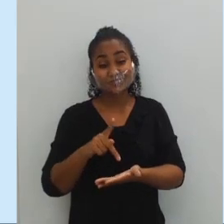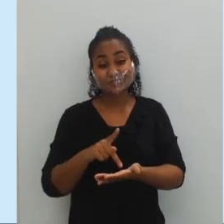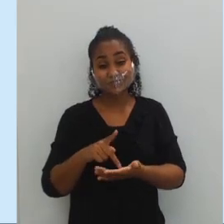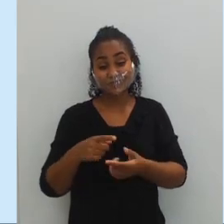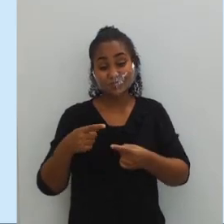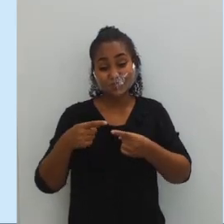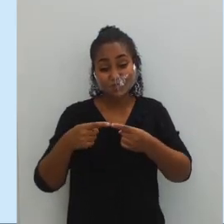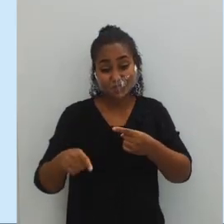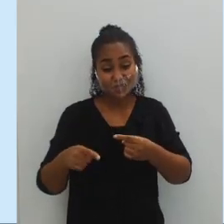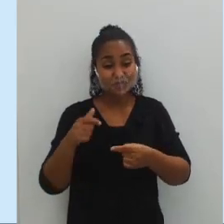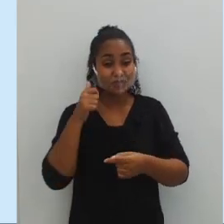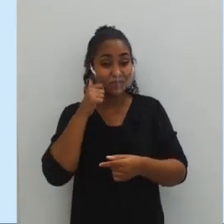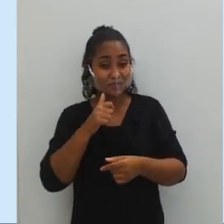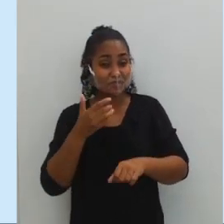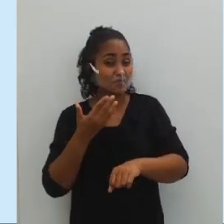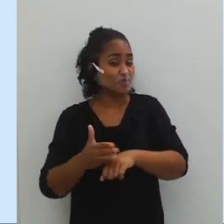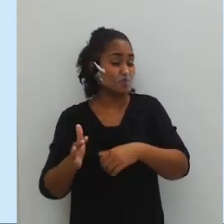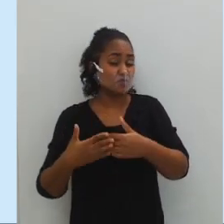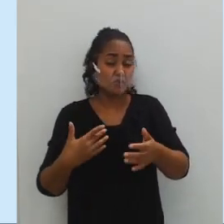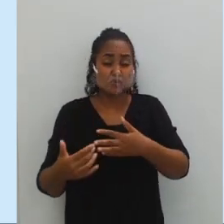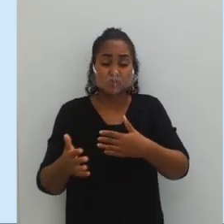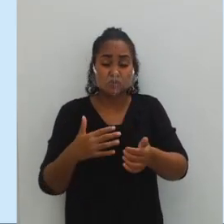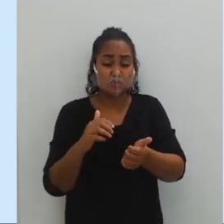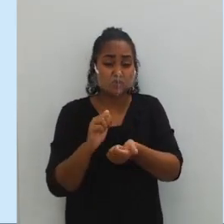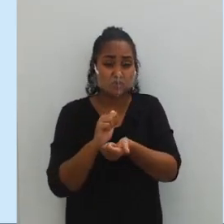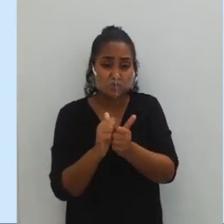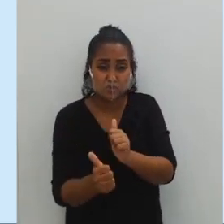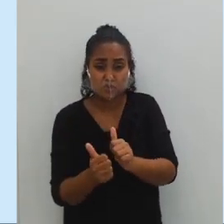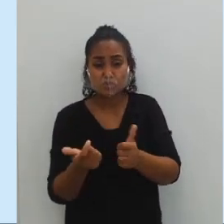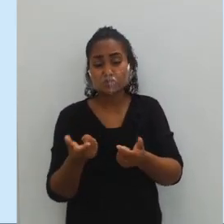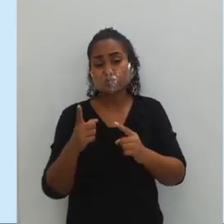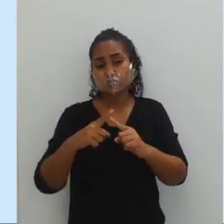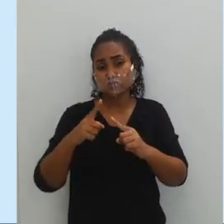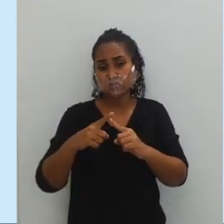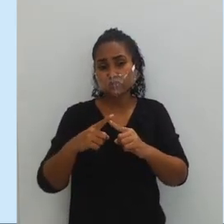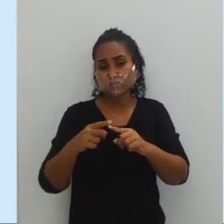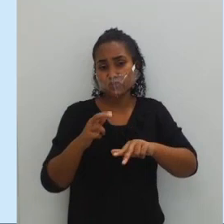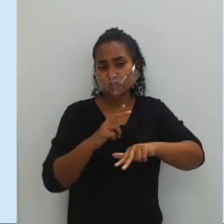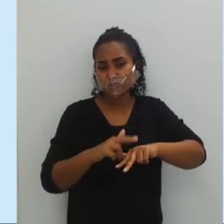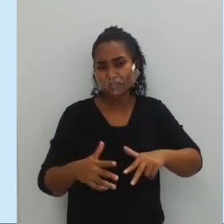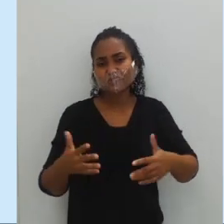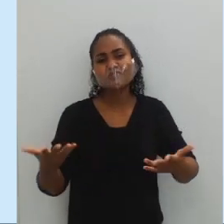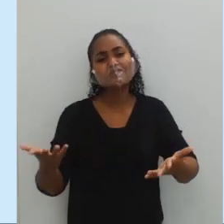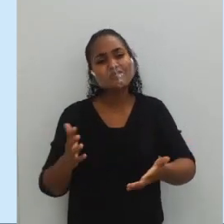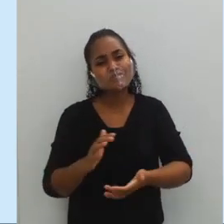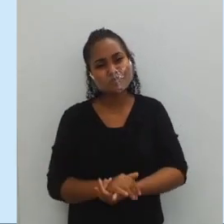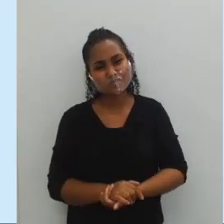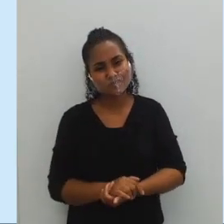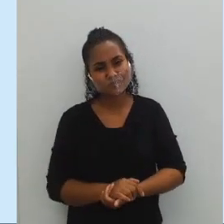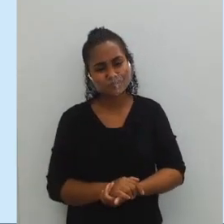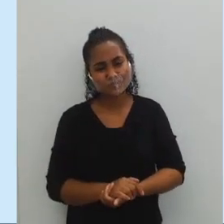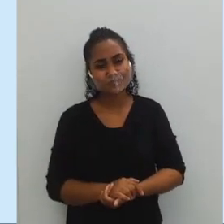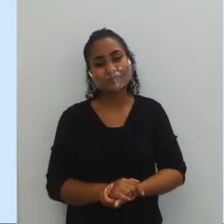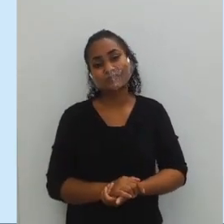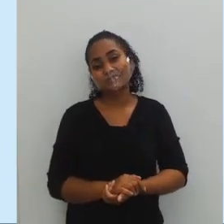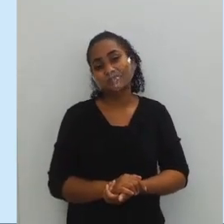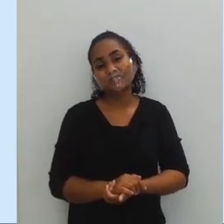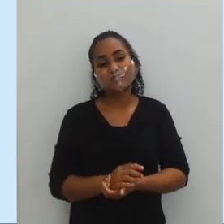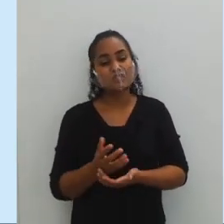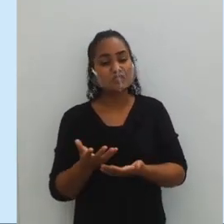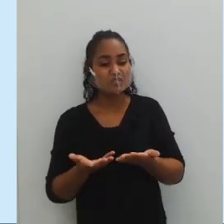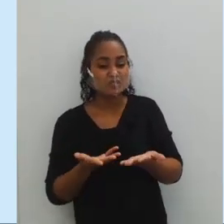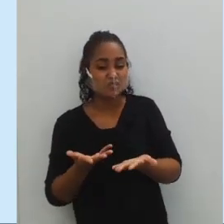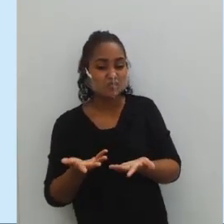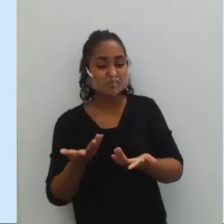realidade, a mulher era proibida de praticar qualquer tipo de modalidade esportiva que fosse incompatível com a sua natureza. E que natureza?